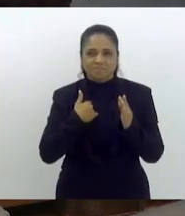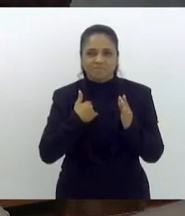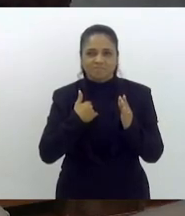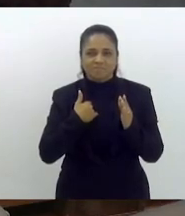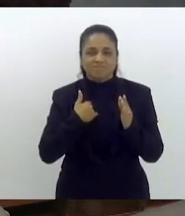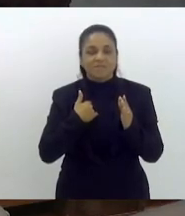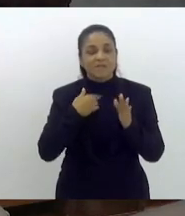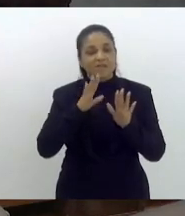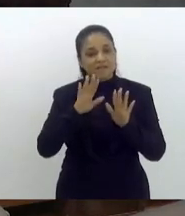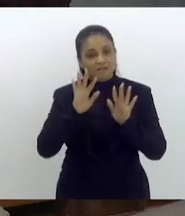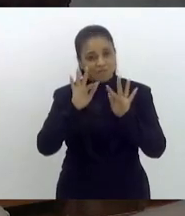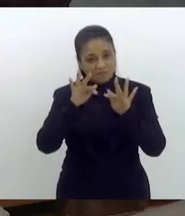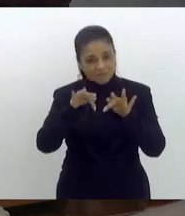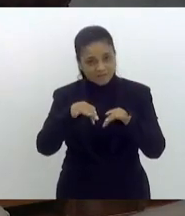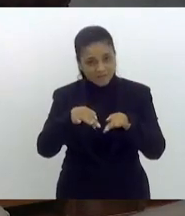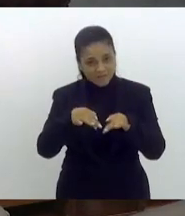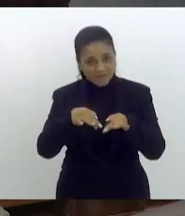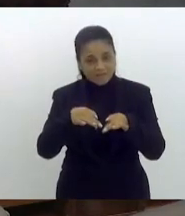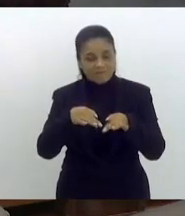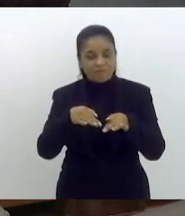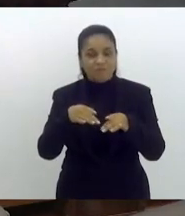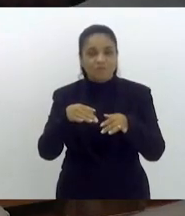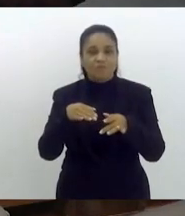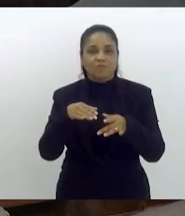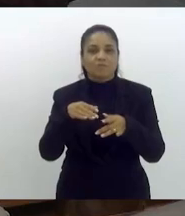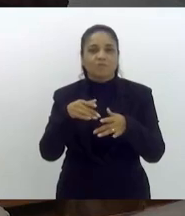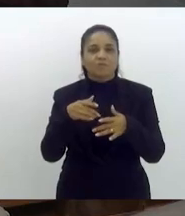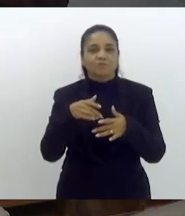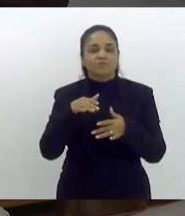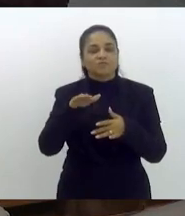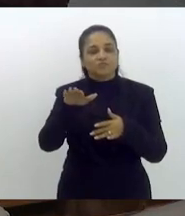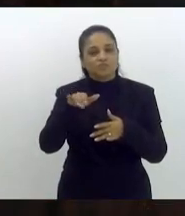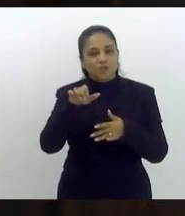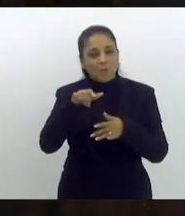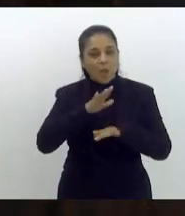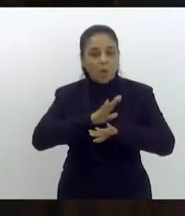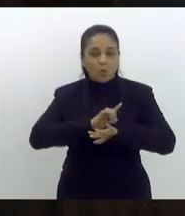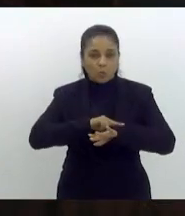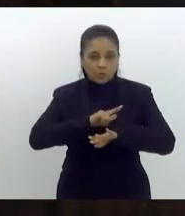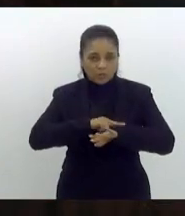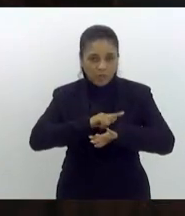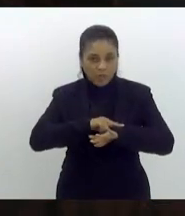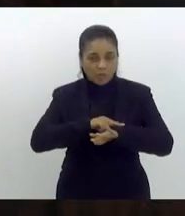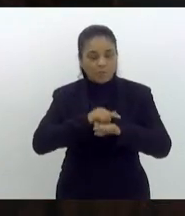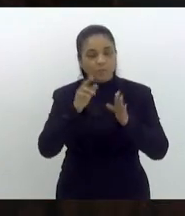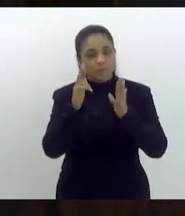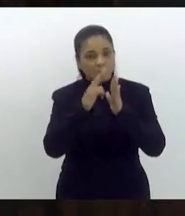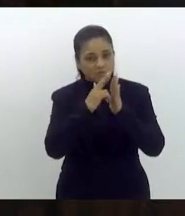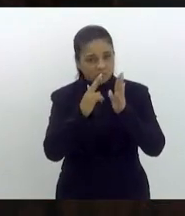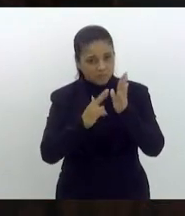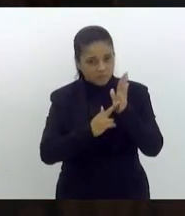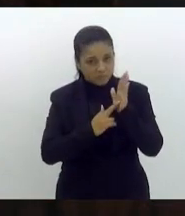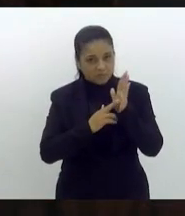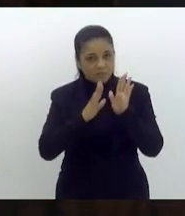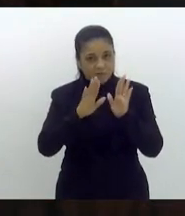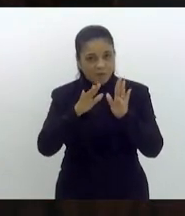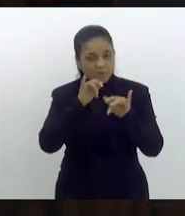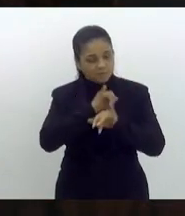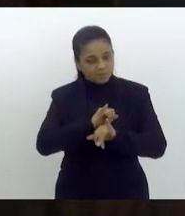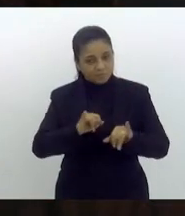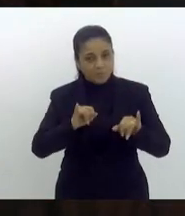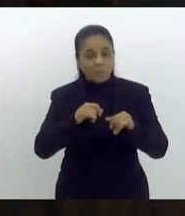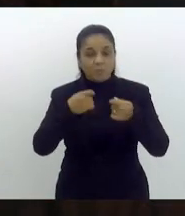eu vou encerrar aqui e vou chamar aqui o restante do tempo que a gente tem gente mental Eu só preciso